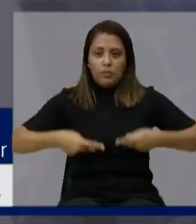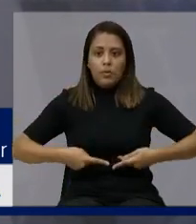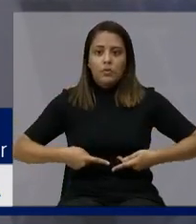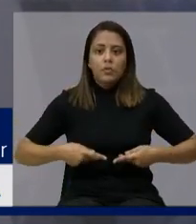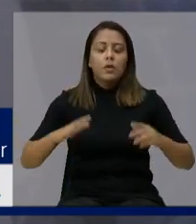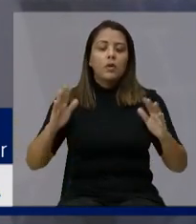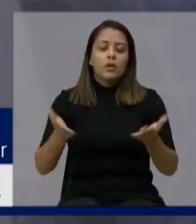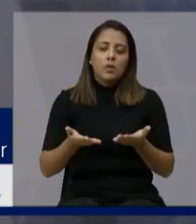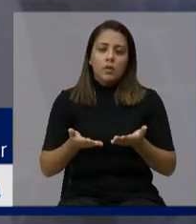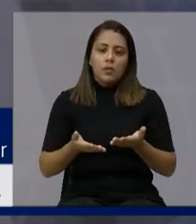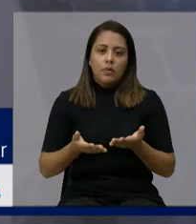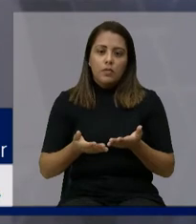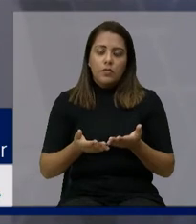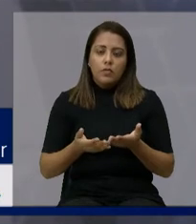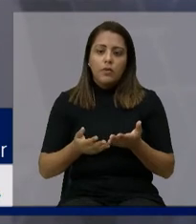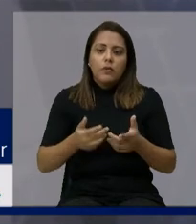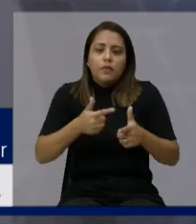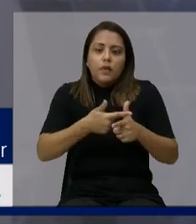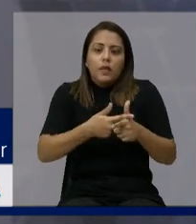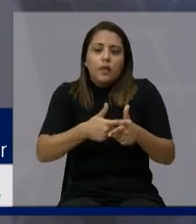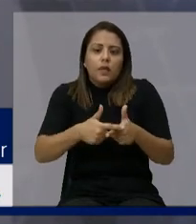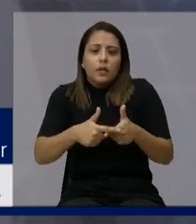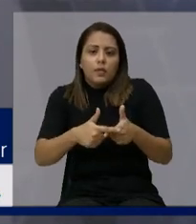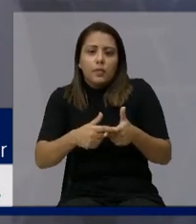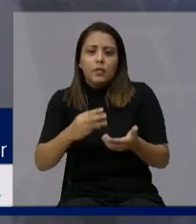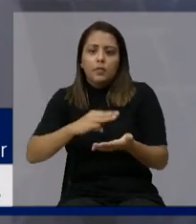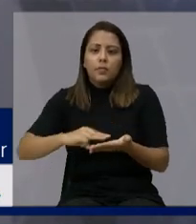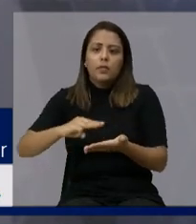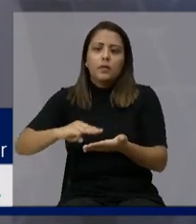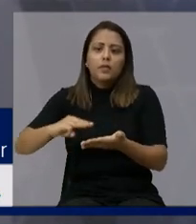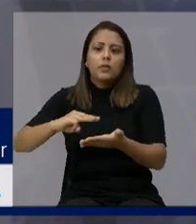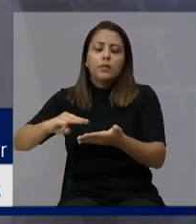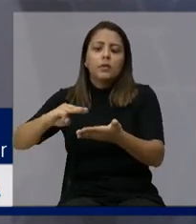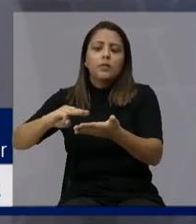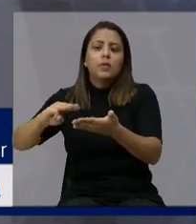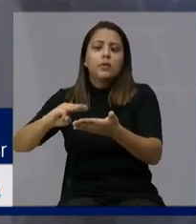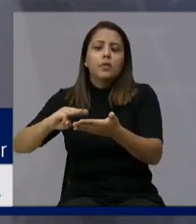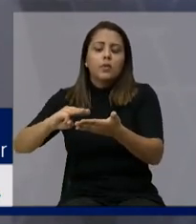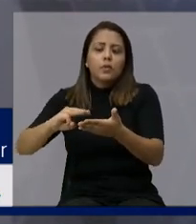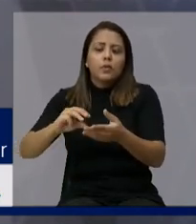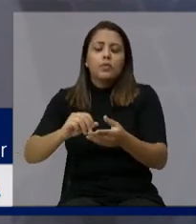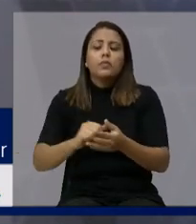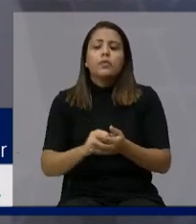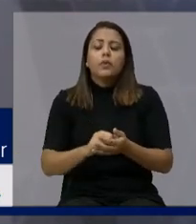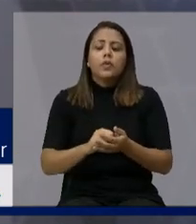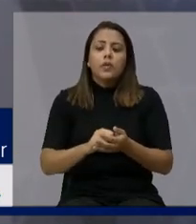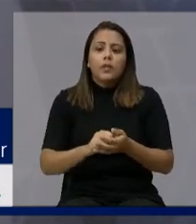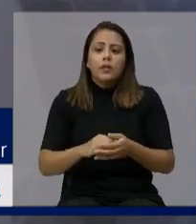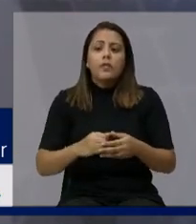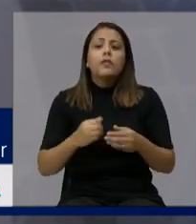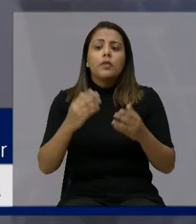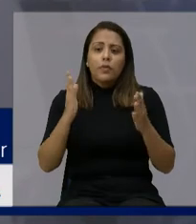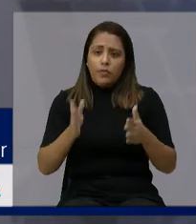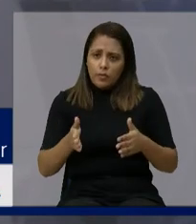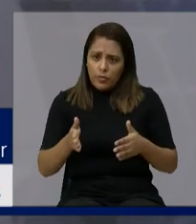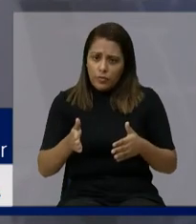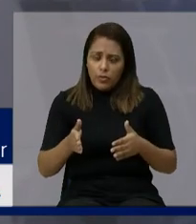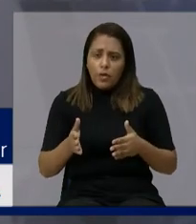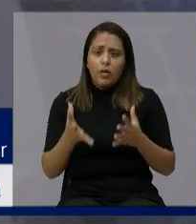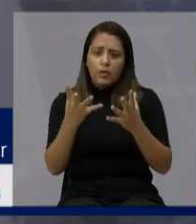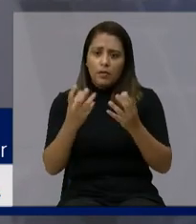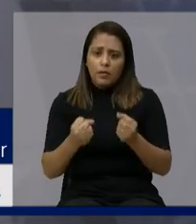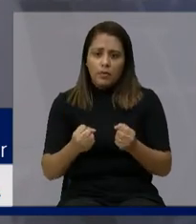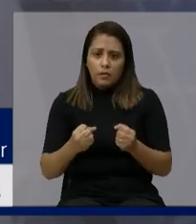falar aqui da moção de solidariedade que foi aprovada nessa casa em apoio